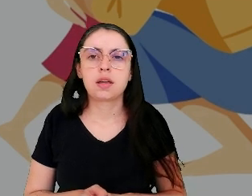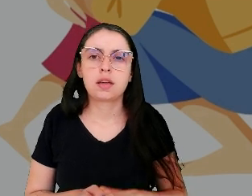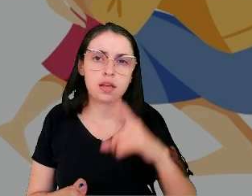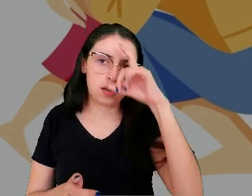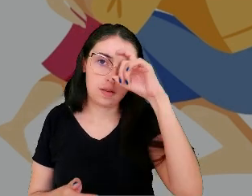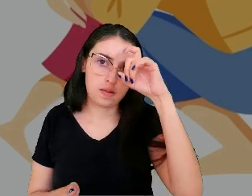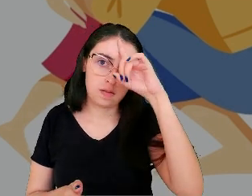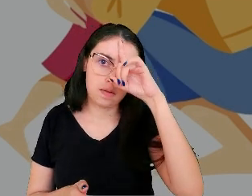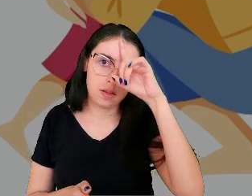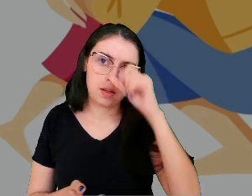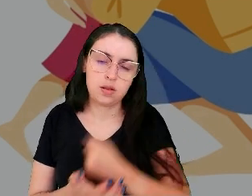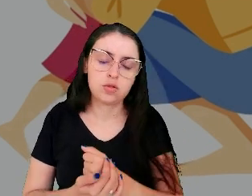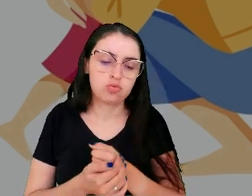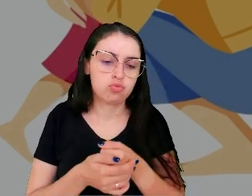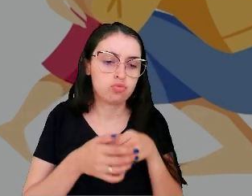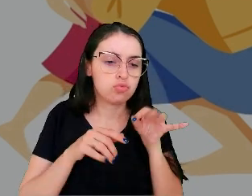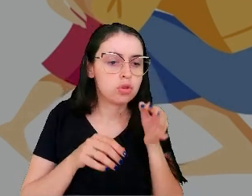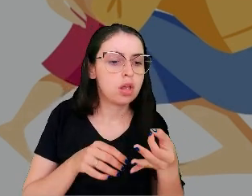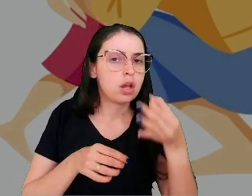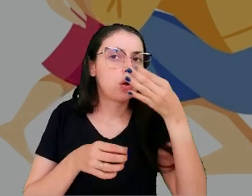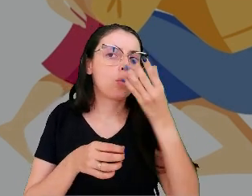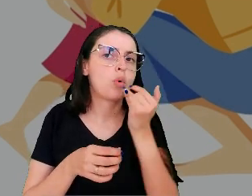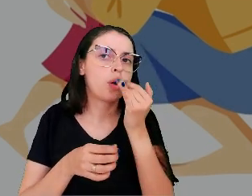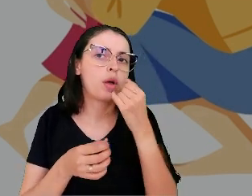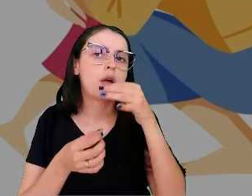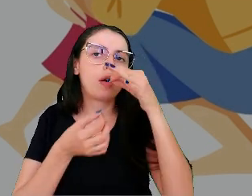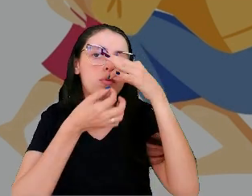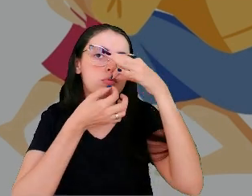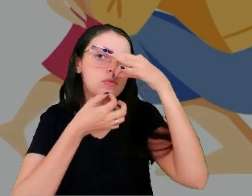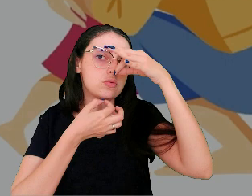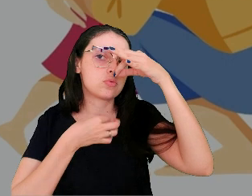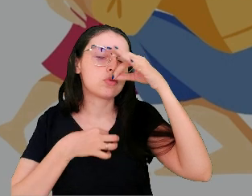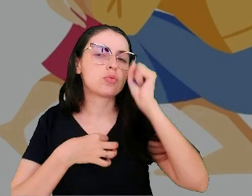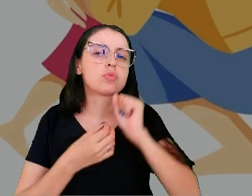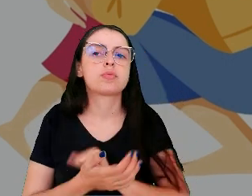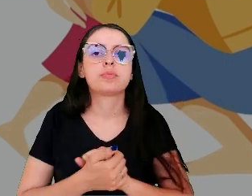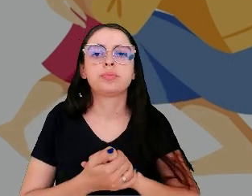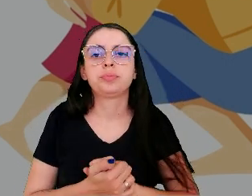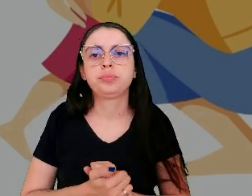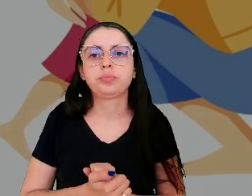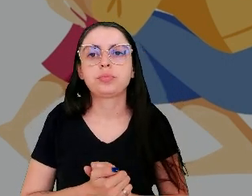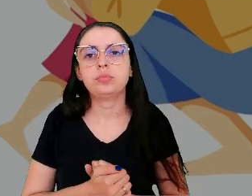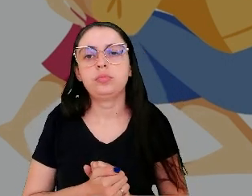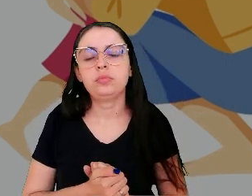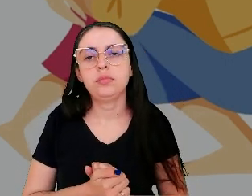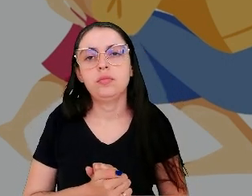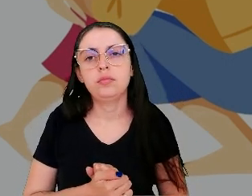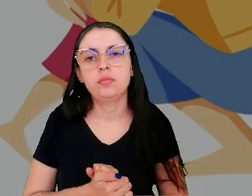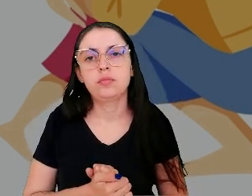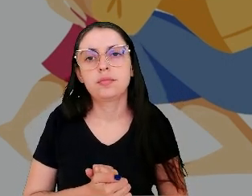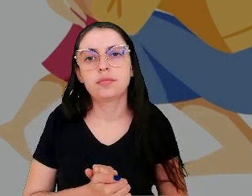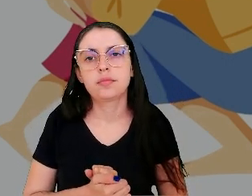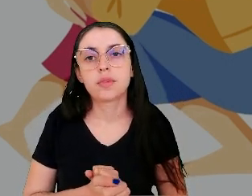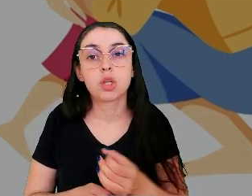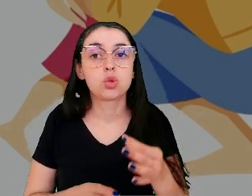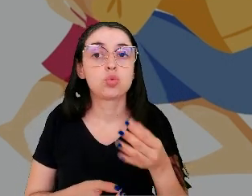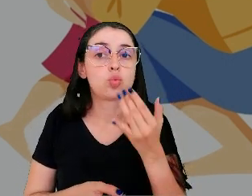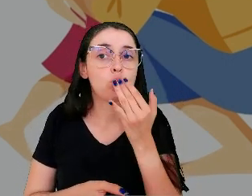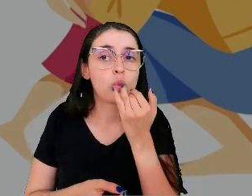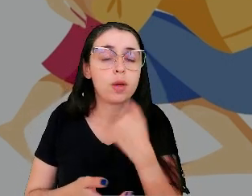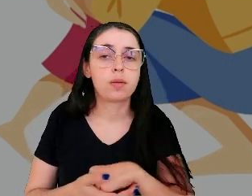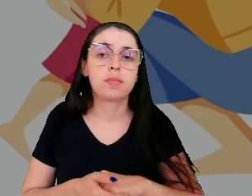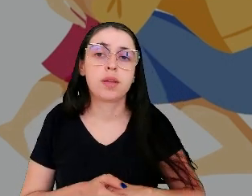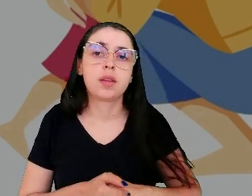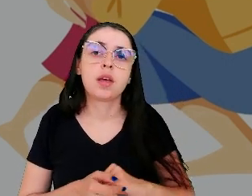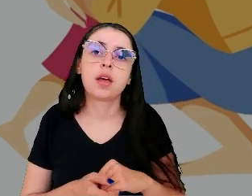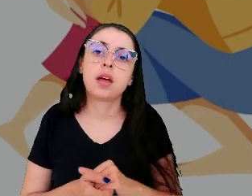dando alimento pela sonda orotraqueal, oroesofágica, desculpe. Então, tem um alimentozinho